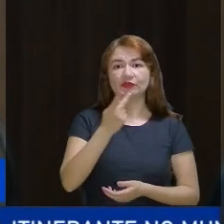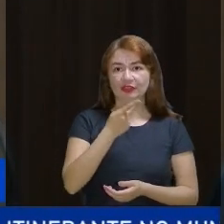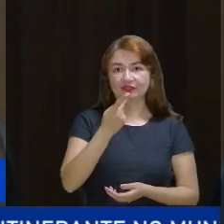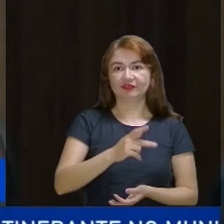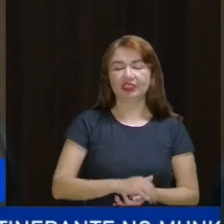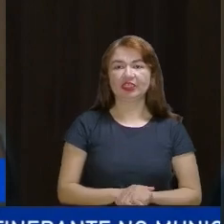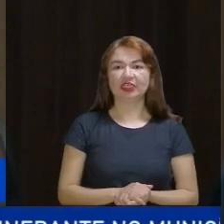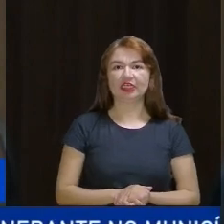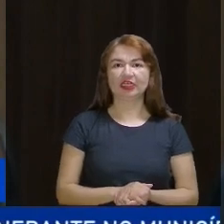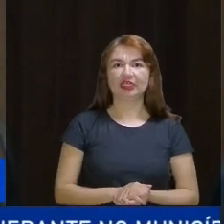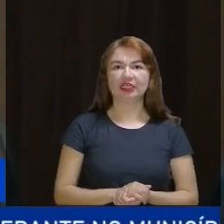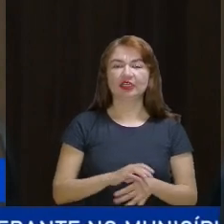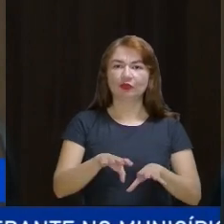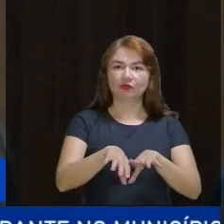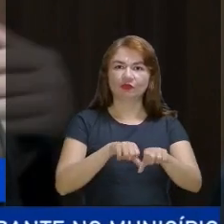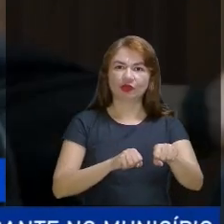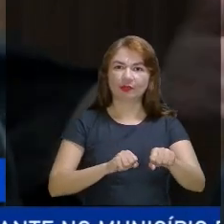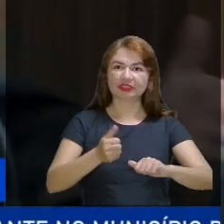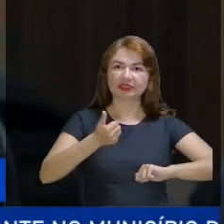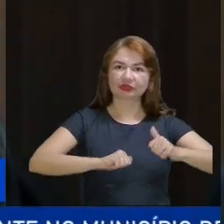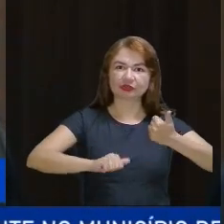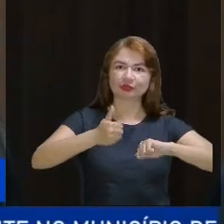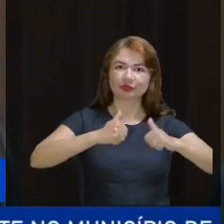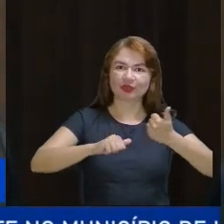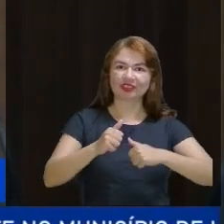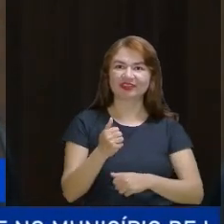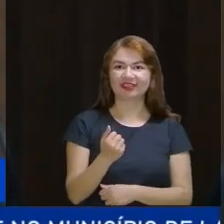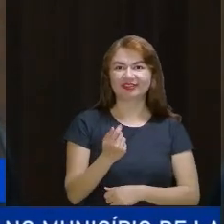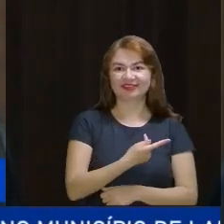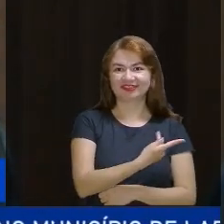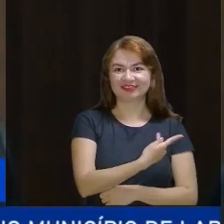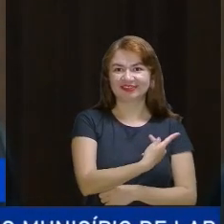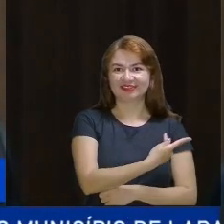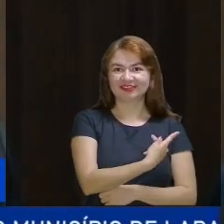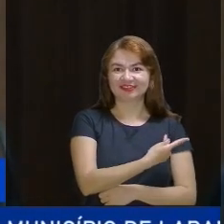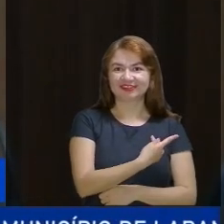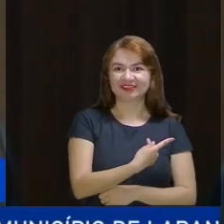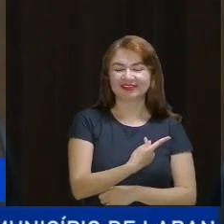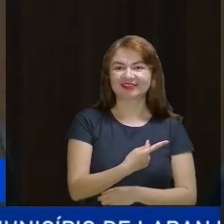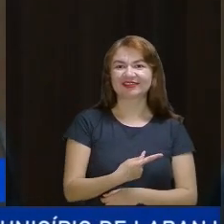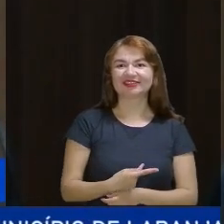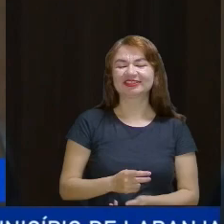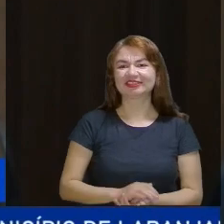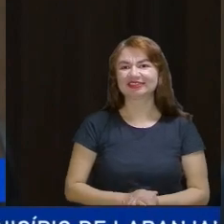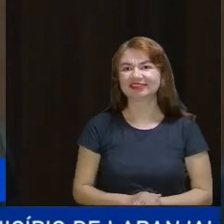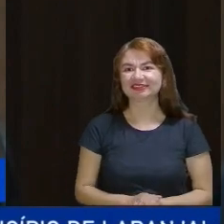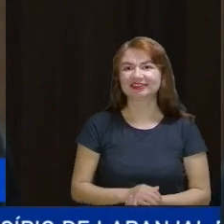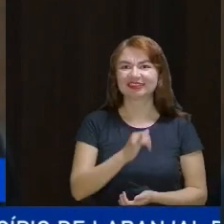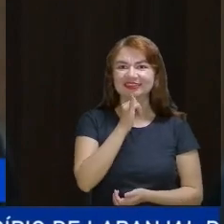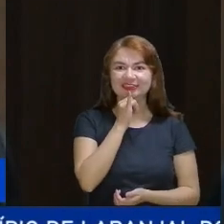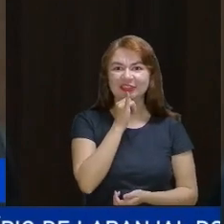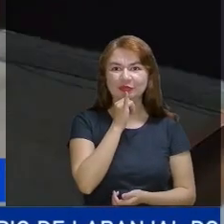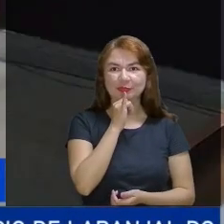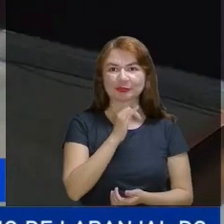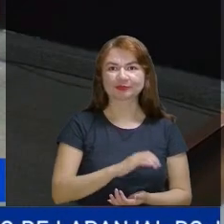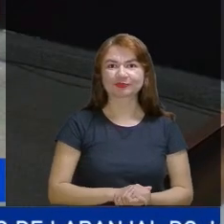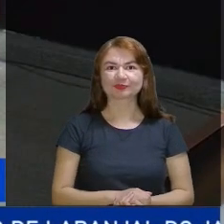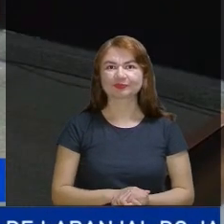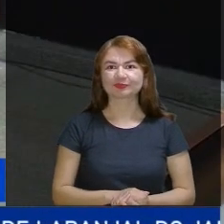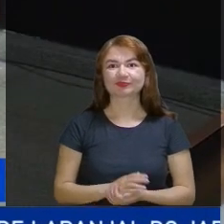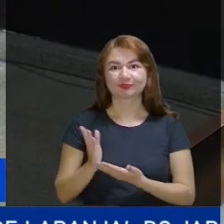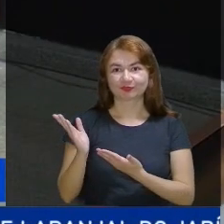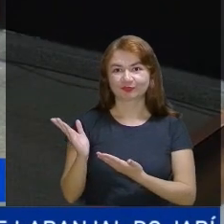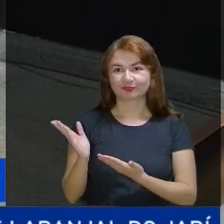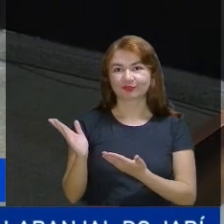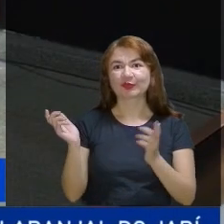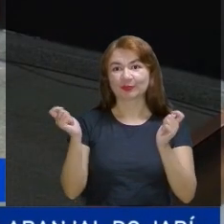de qualidade para nós juízes, e 2 exemplos aqui com vocês. Espero que os estudantes sigam esse exemplo. Tá, Torque, com a